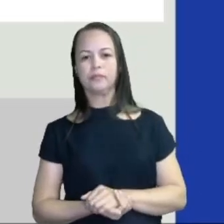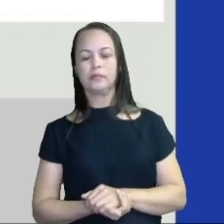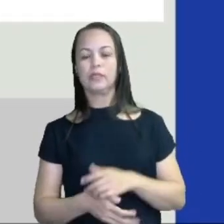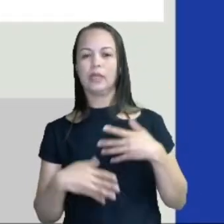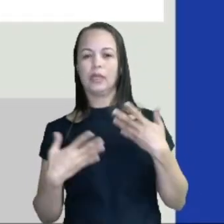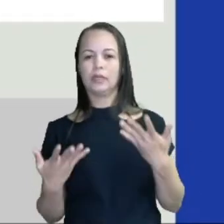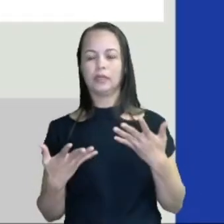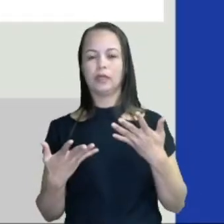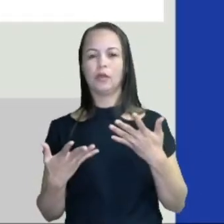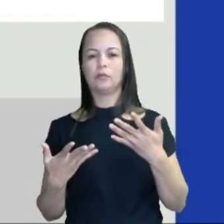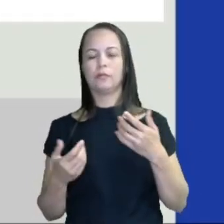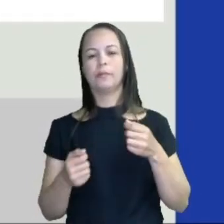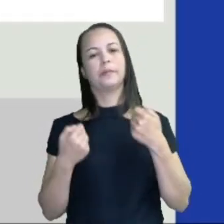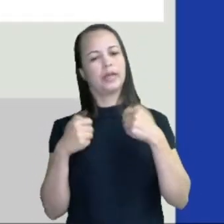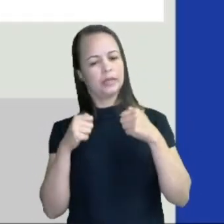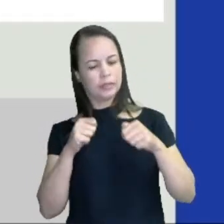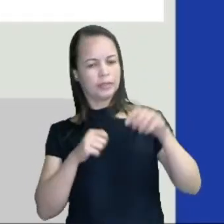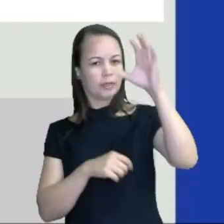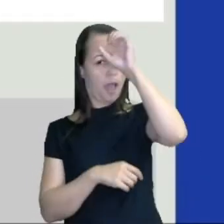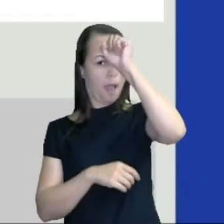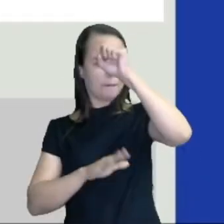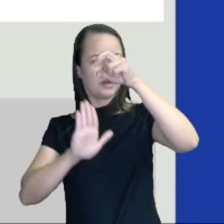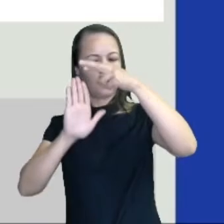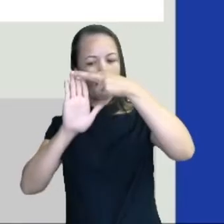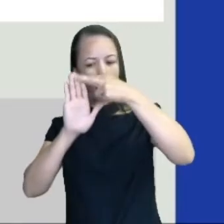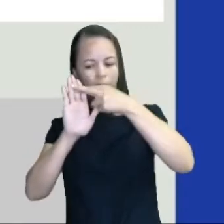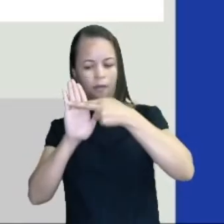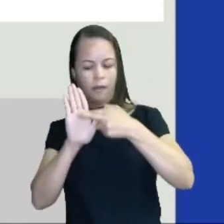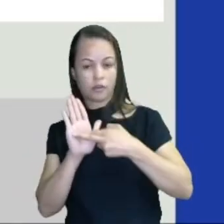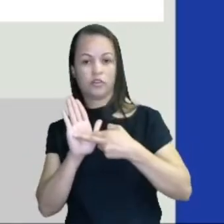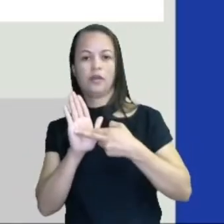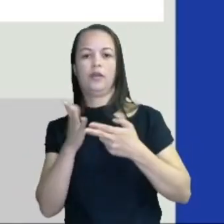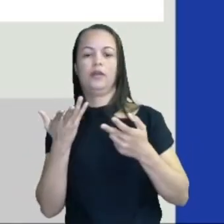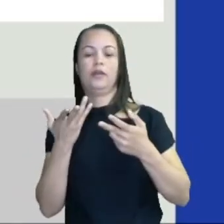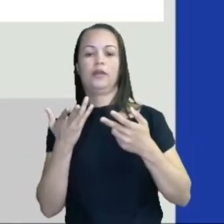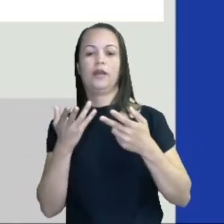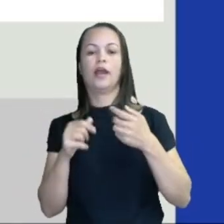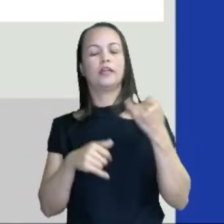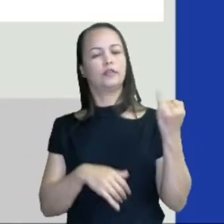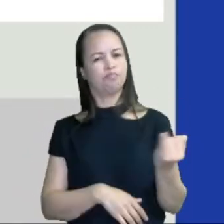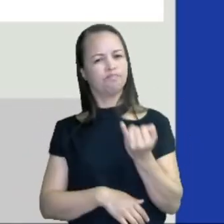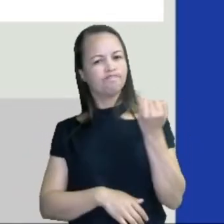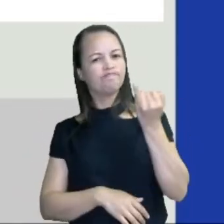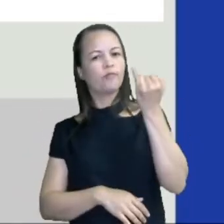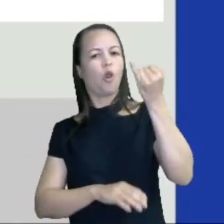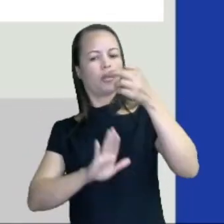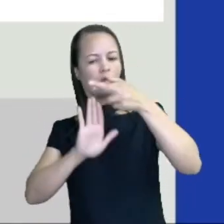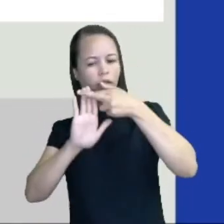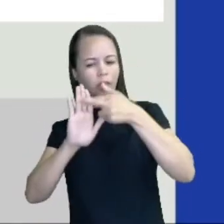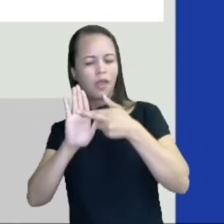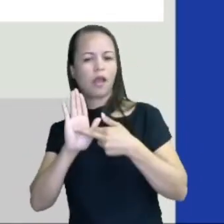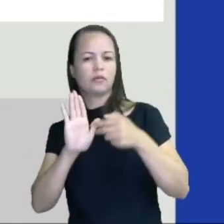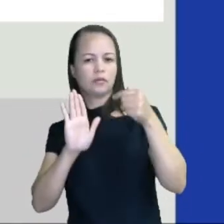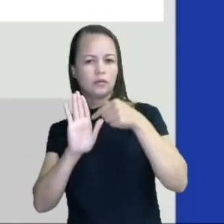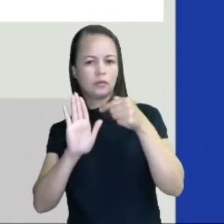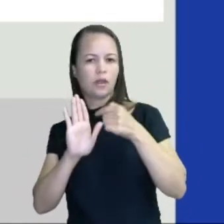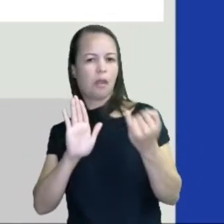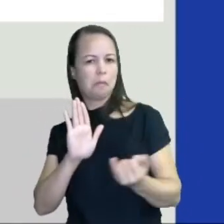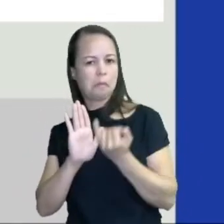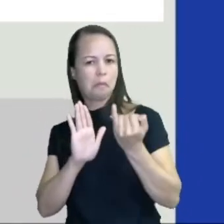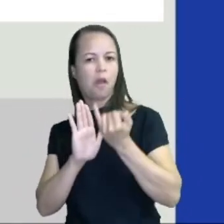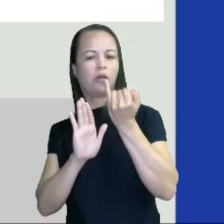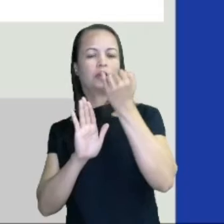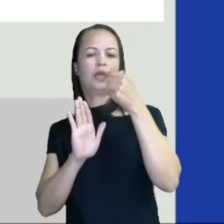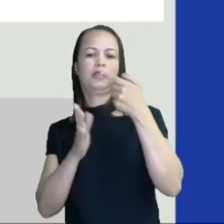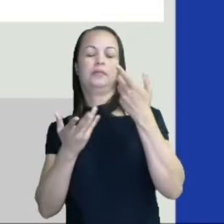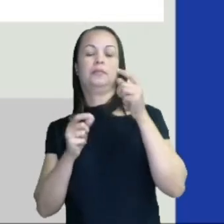aprender as regras. Essas regras são de extrema importância para a gente nessa tentativa,